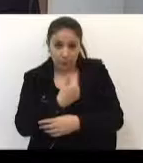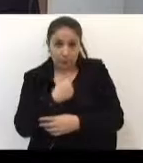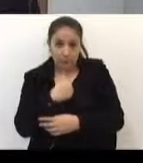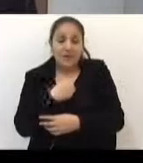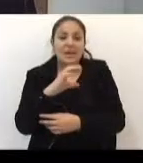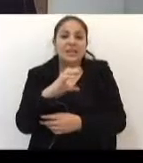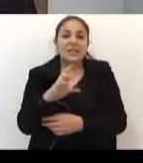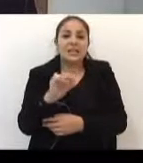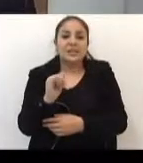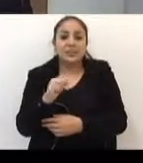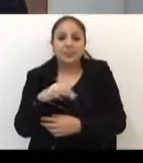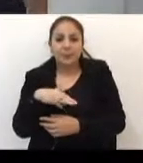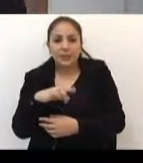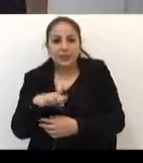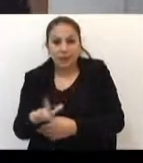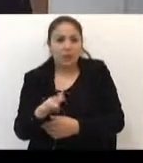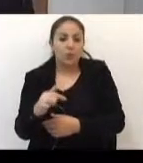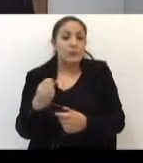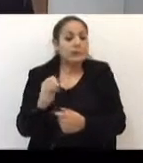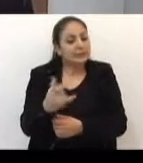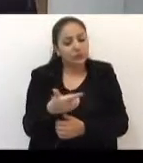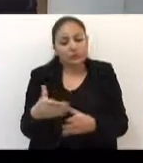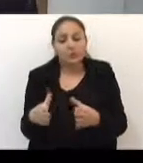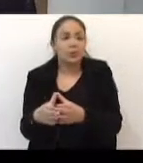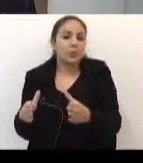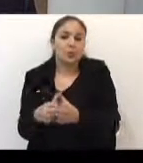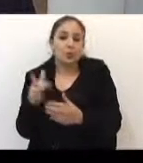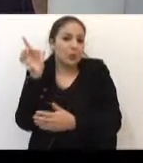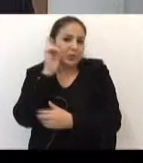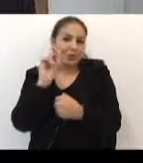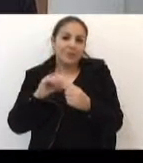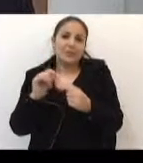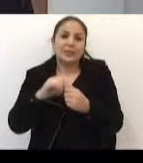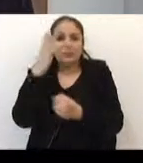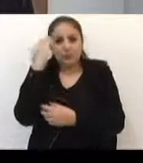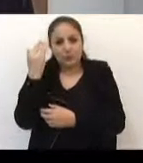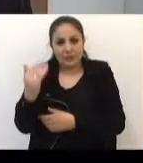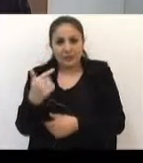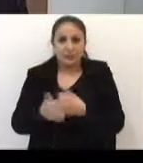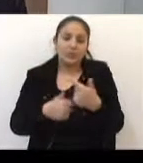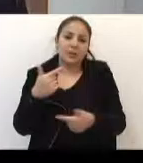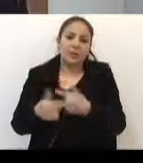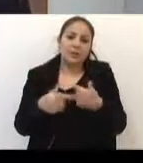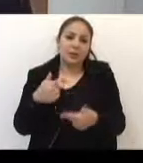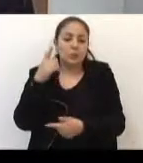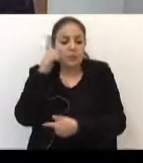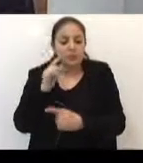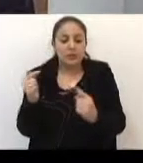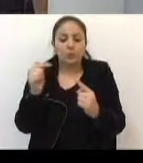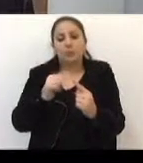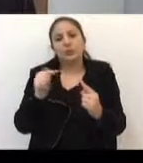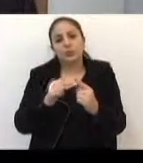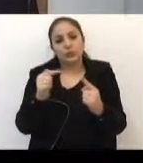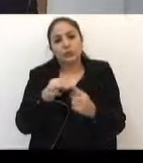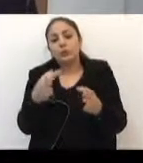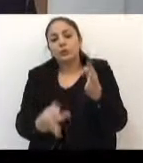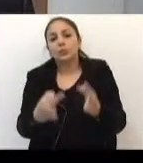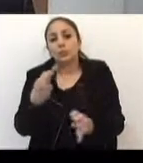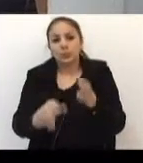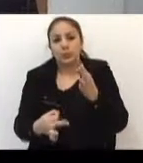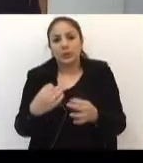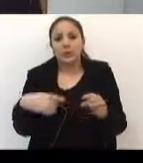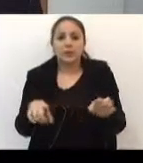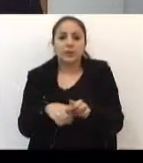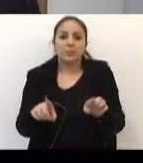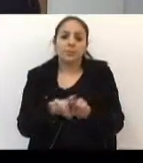porque sem essa equipe nós não teríamos efetivamente conseguido alcançar os objetivos de julgar com